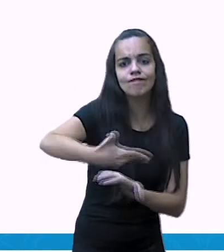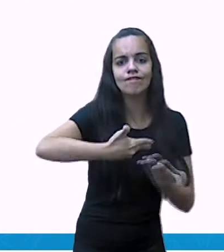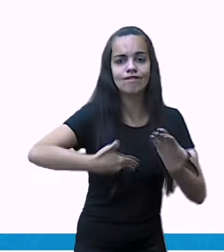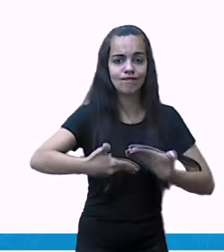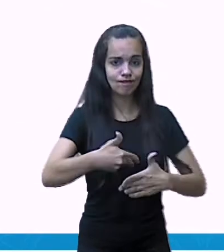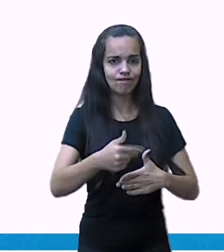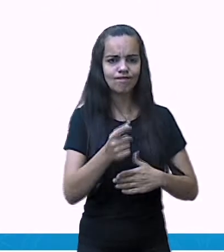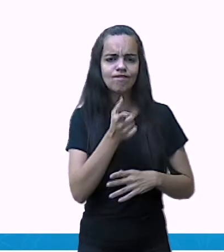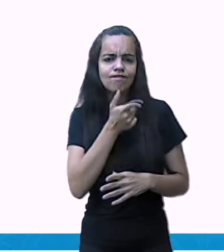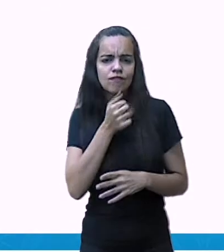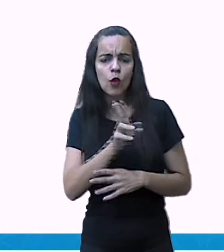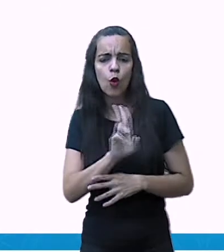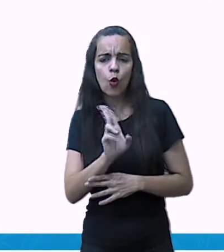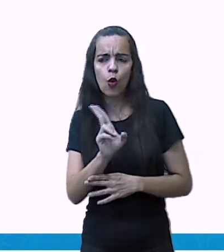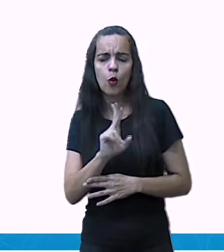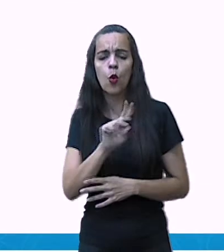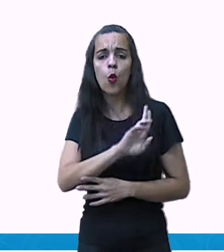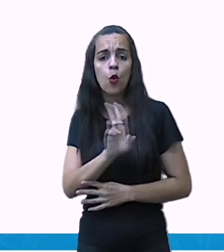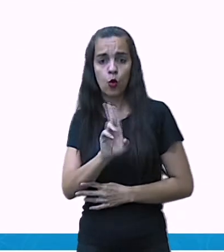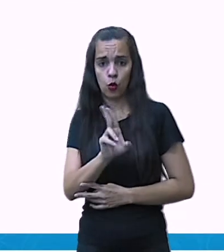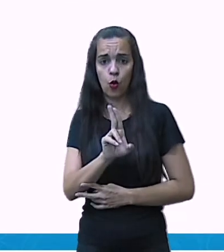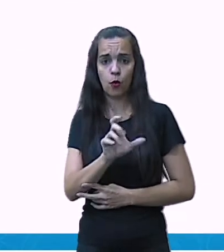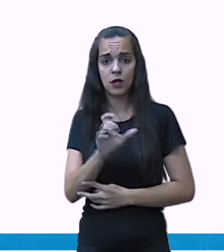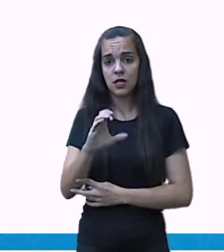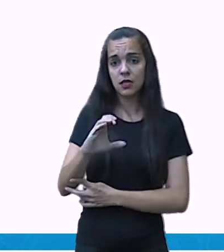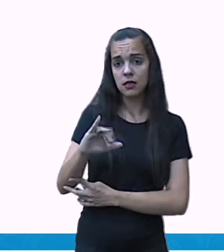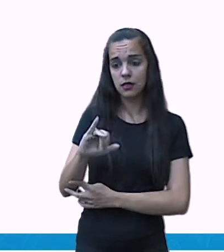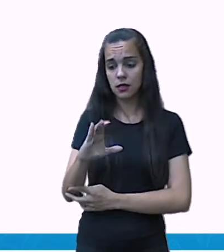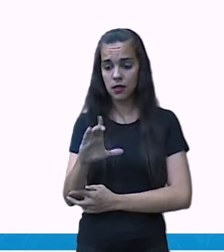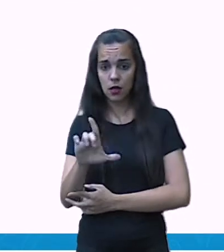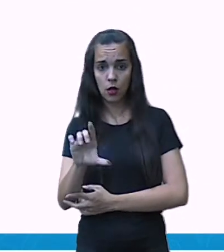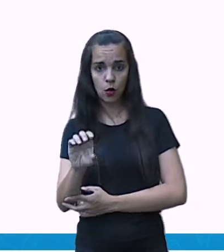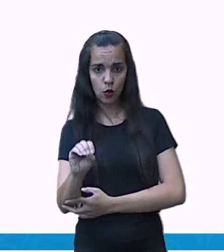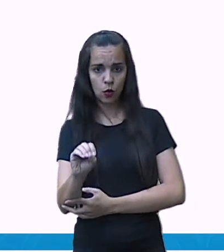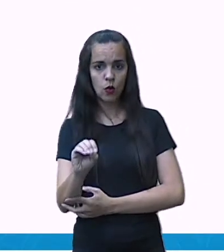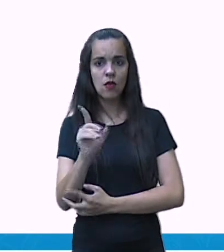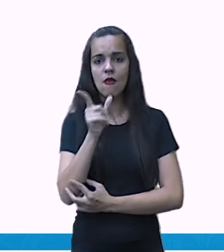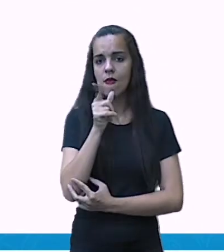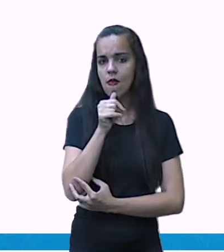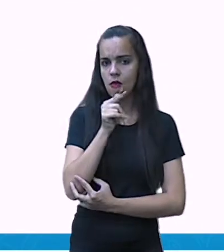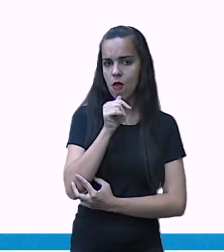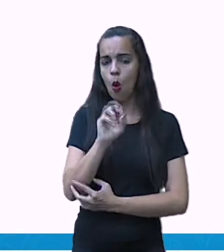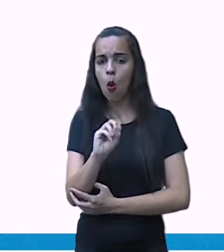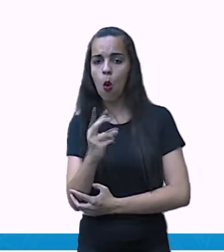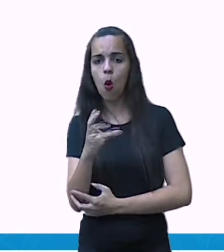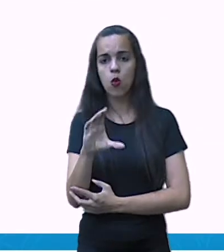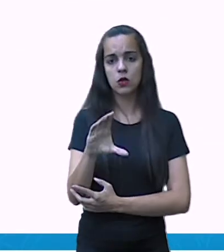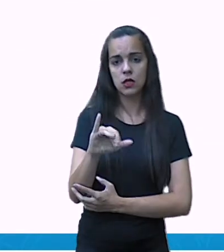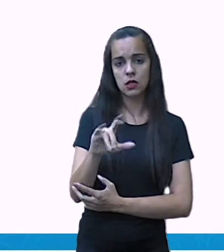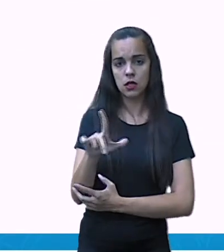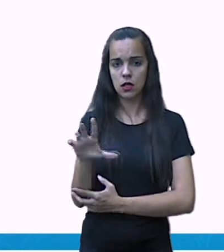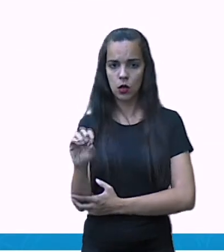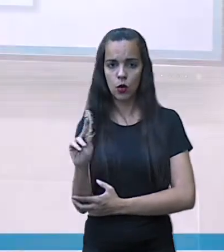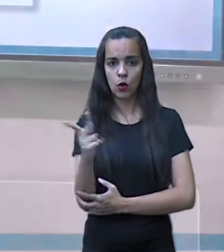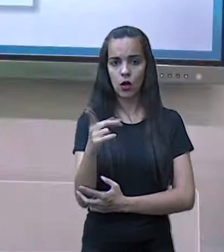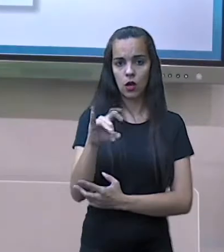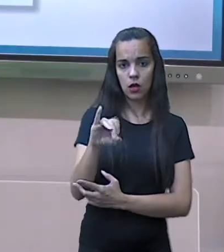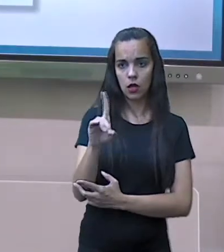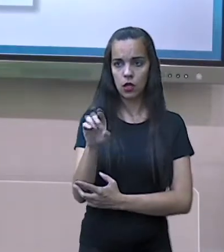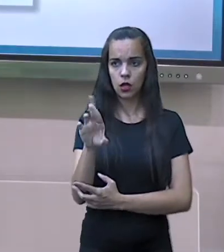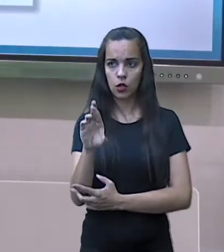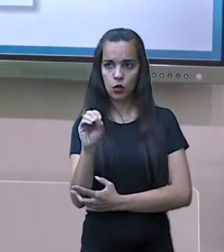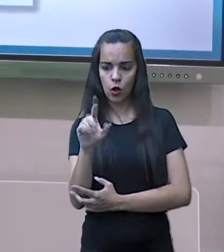da água, nós vamos chamar de ciclo hidrológico. É o ciclo